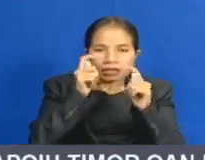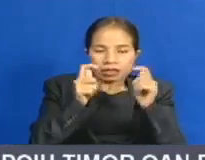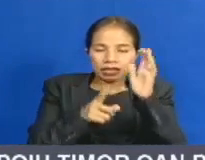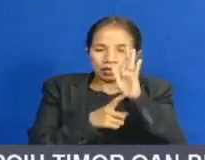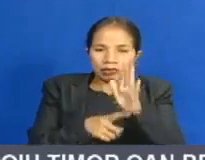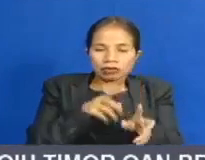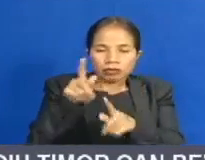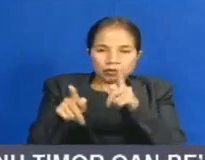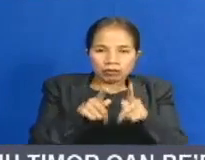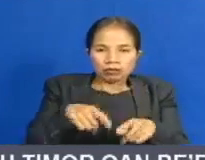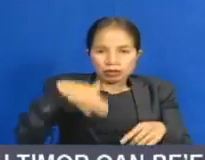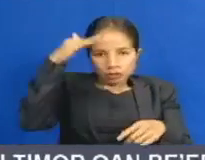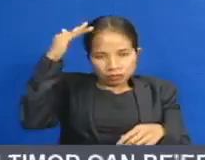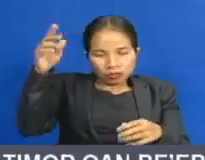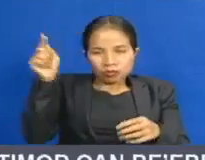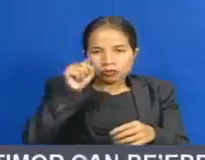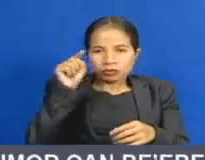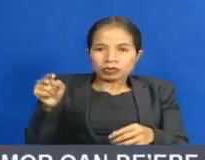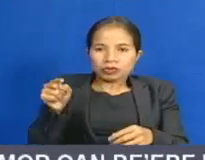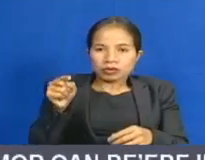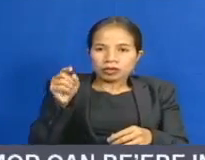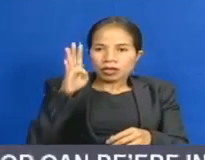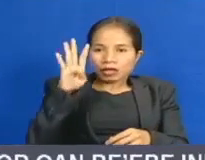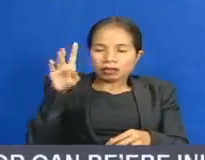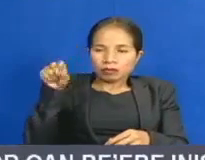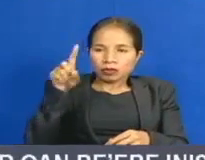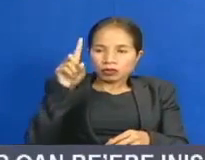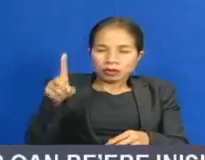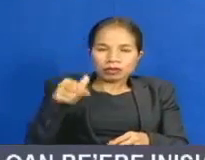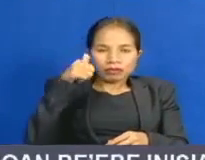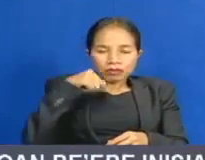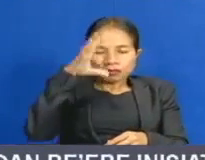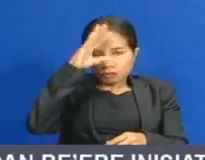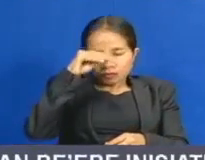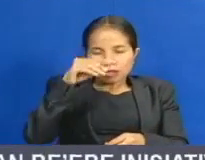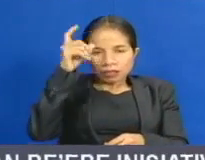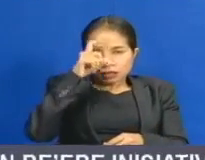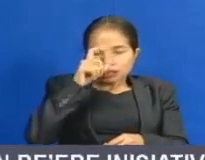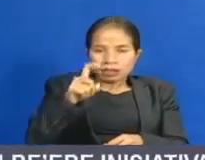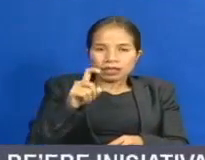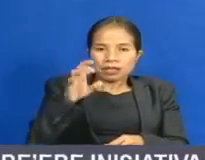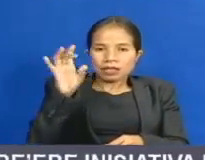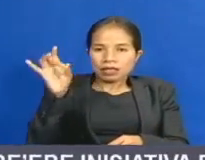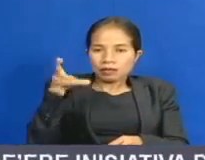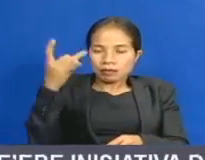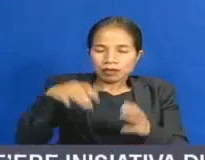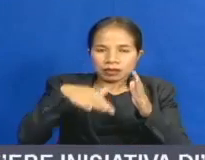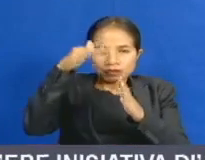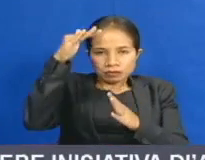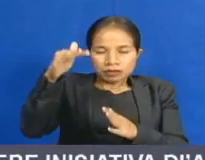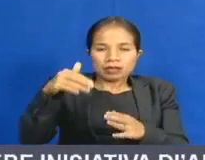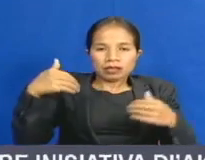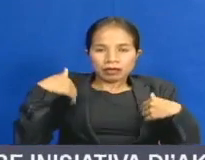hatudu, populasaun adulto ho prosentu hat pontu ida, entre afeta no mane, ho tinan sanulu resing walu baleteng, iha fase